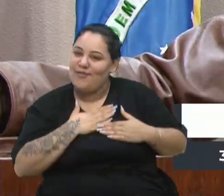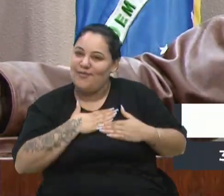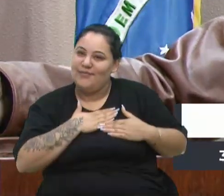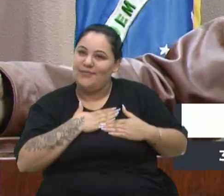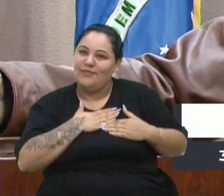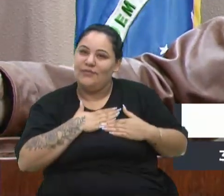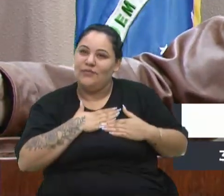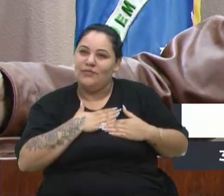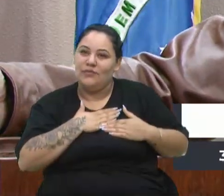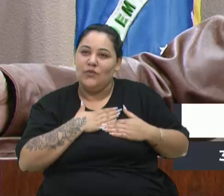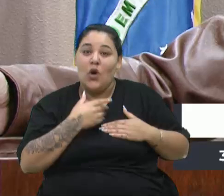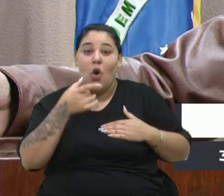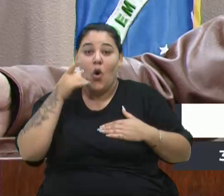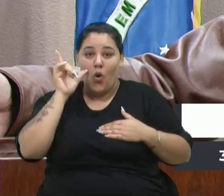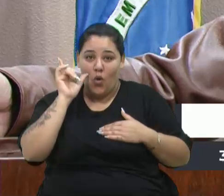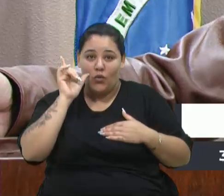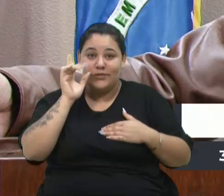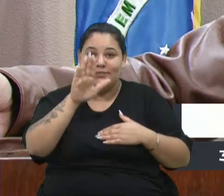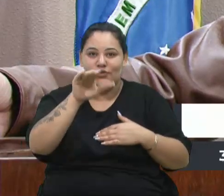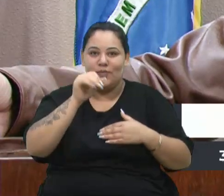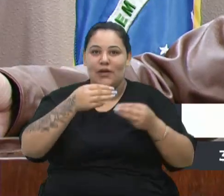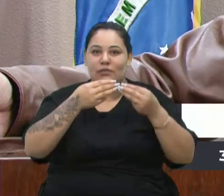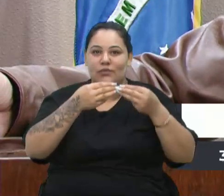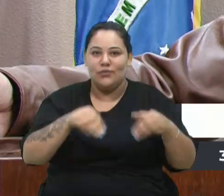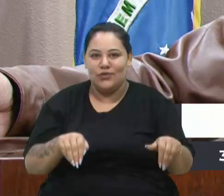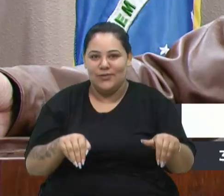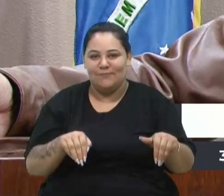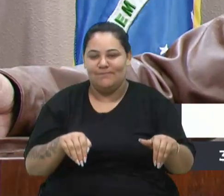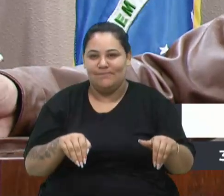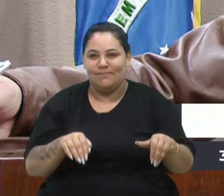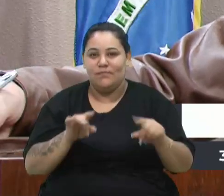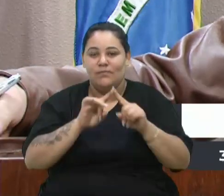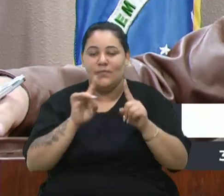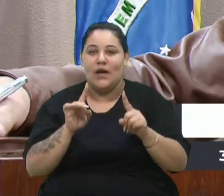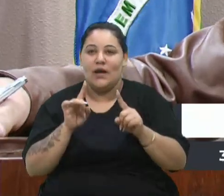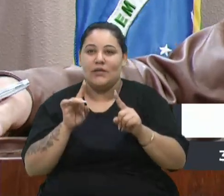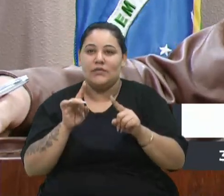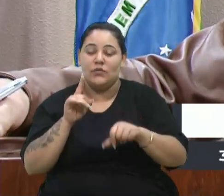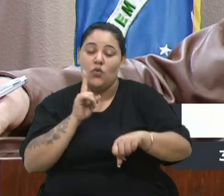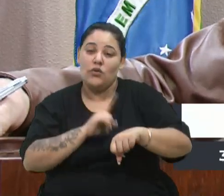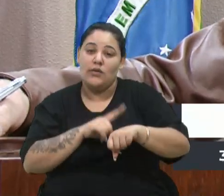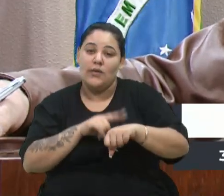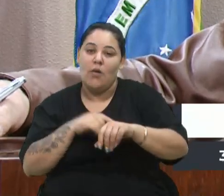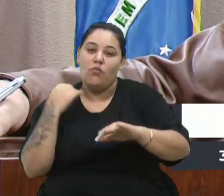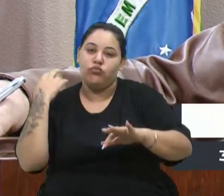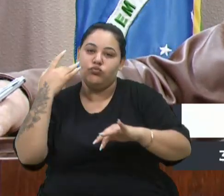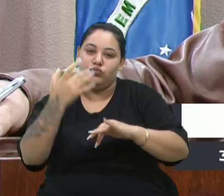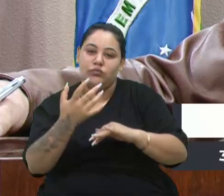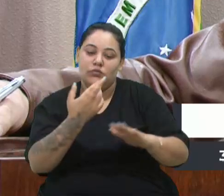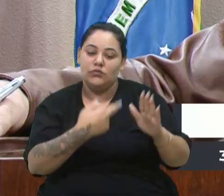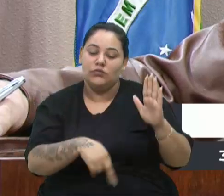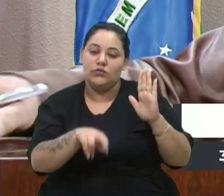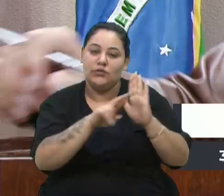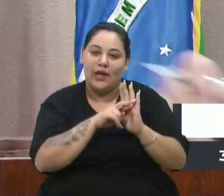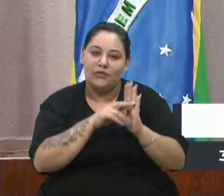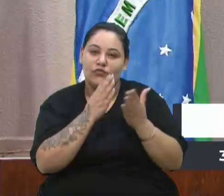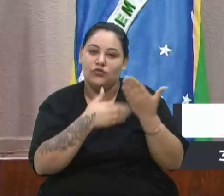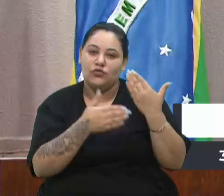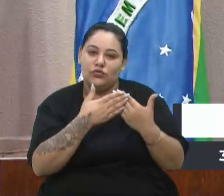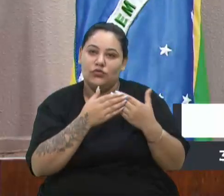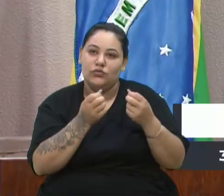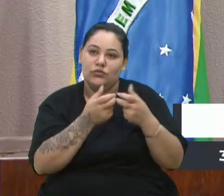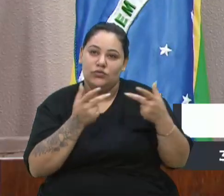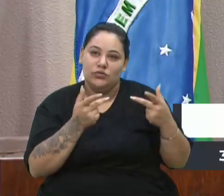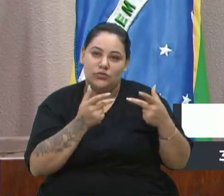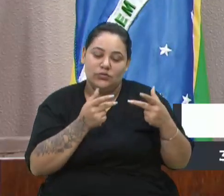fui chamado de museu. Mas o tempo vai passando e os resultados daquilo que plantamos